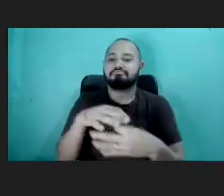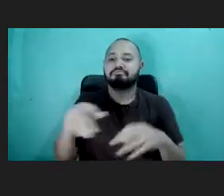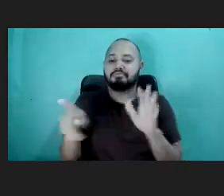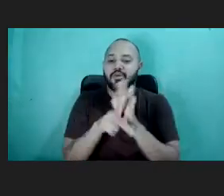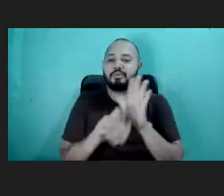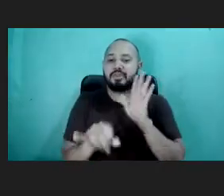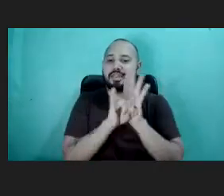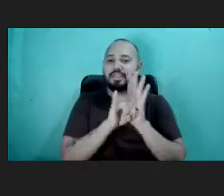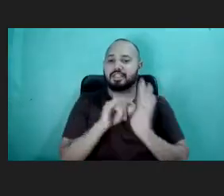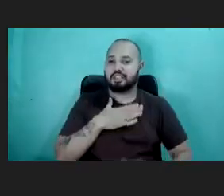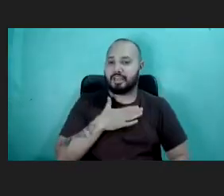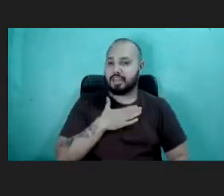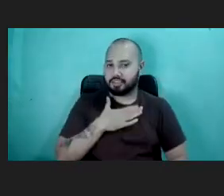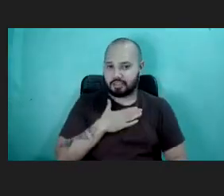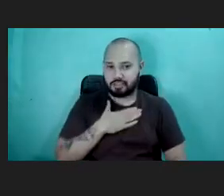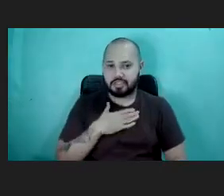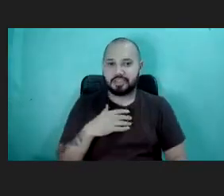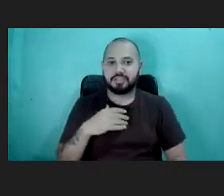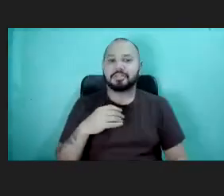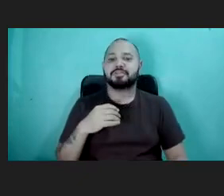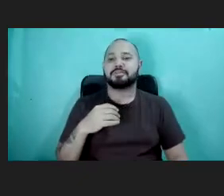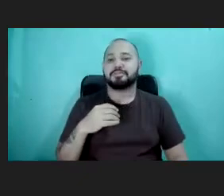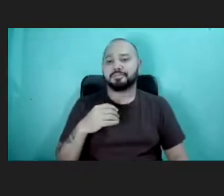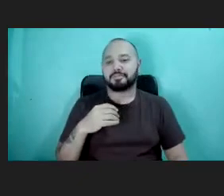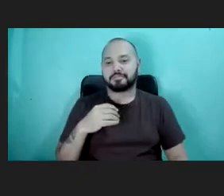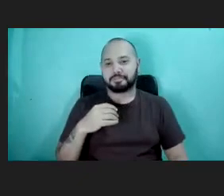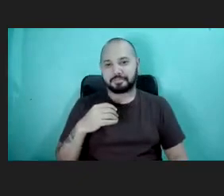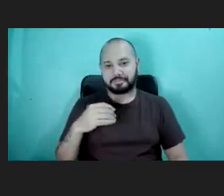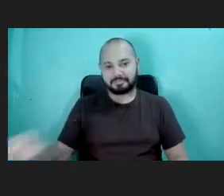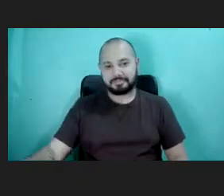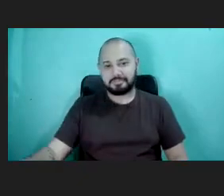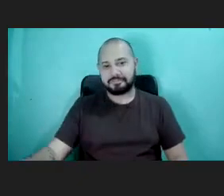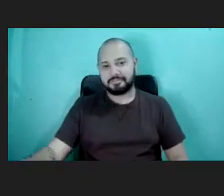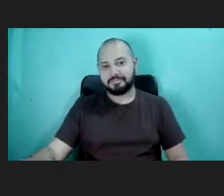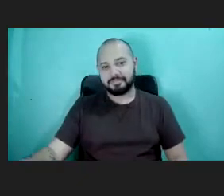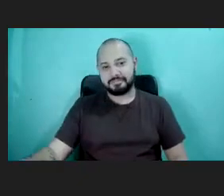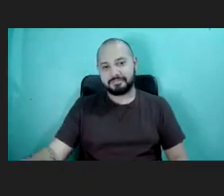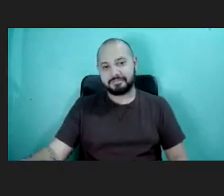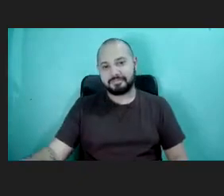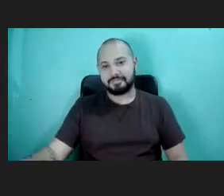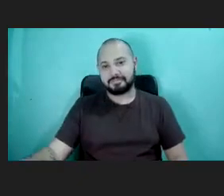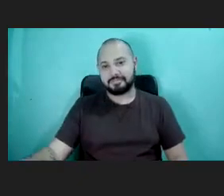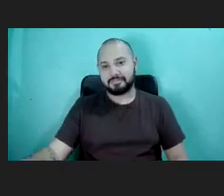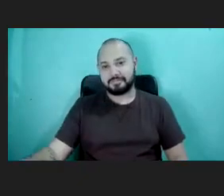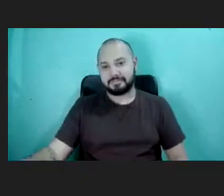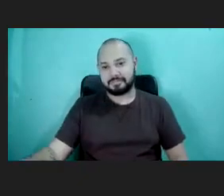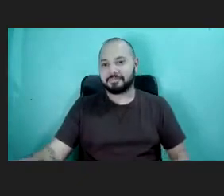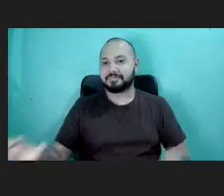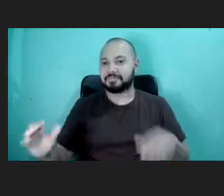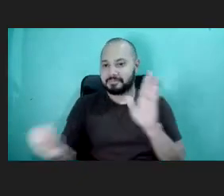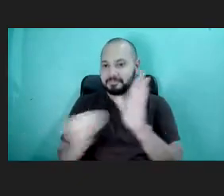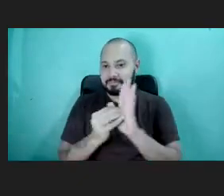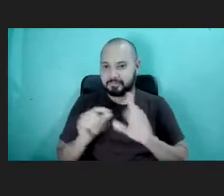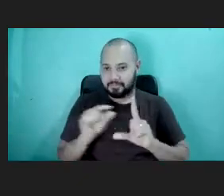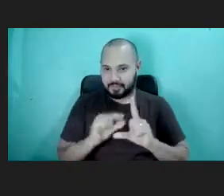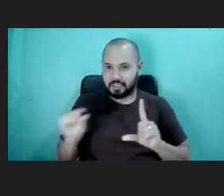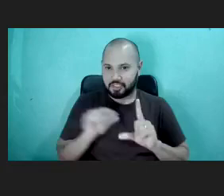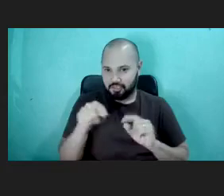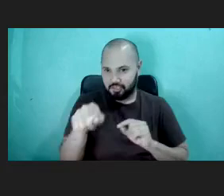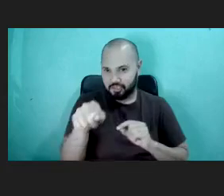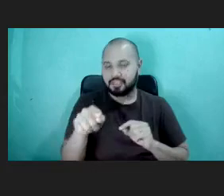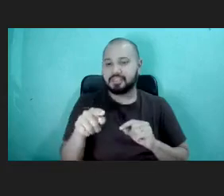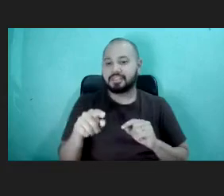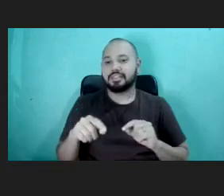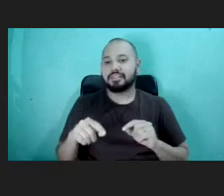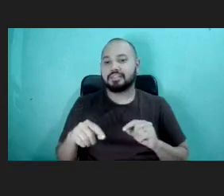identidade. Então, eu coloquei aqui, como legenda dessa imagem,